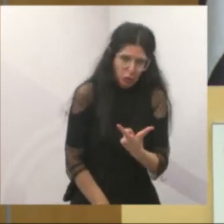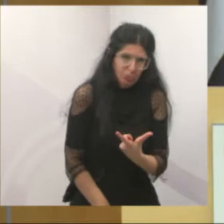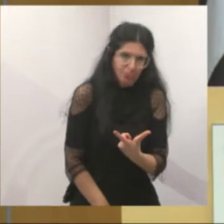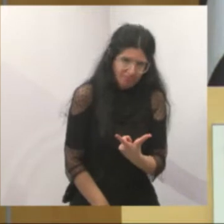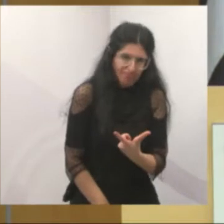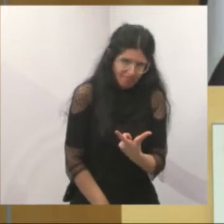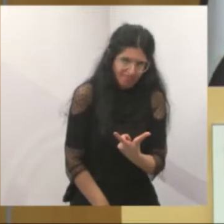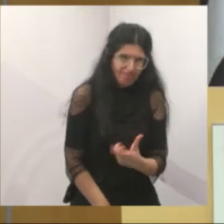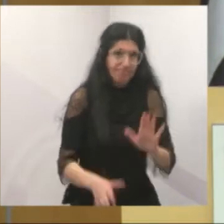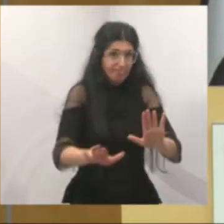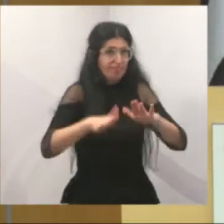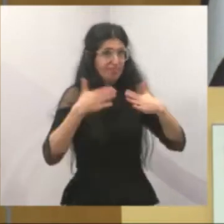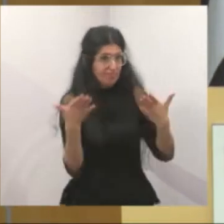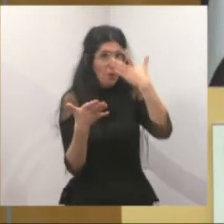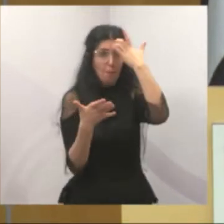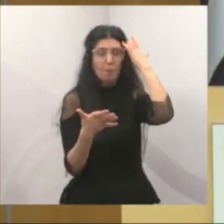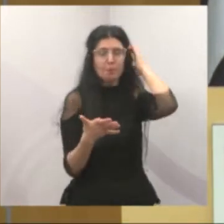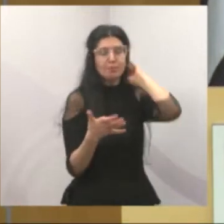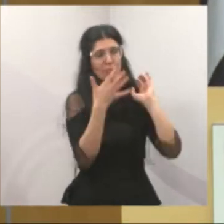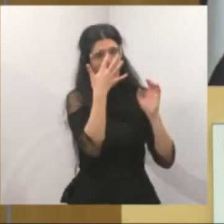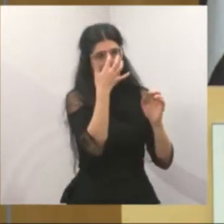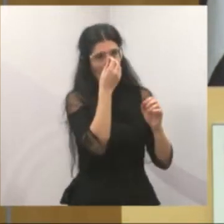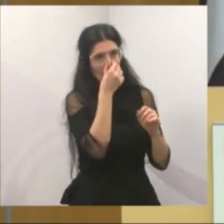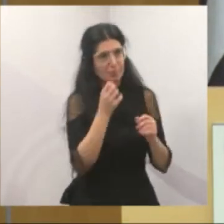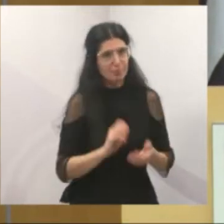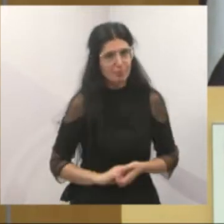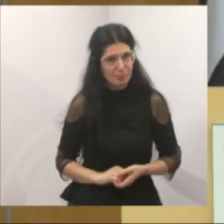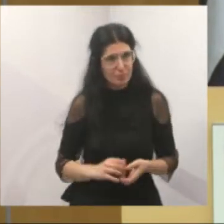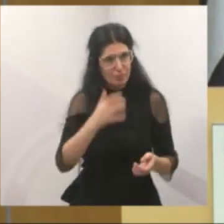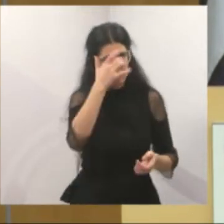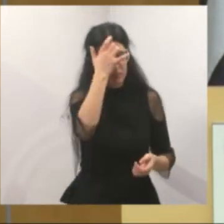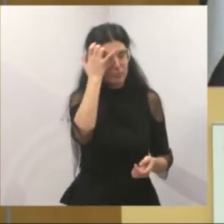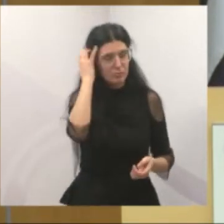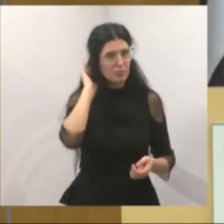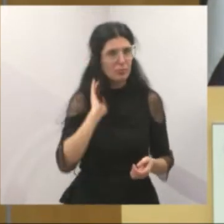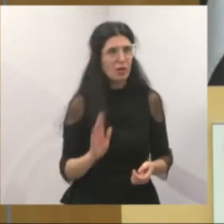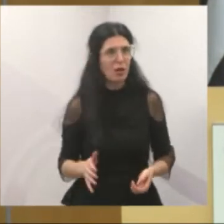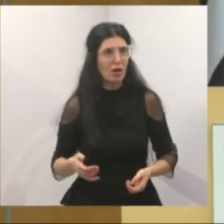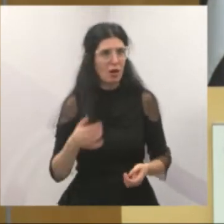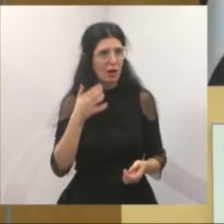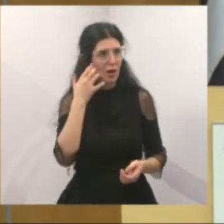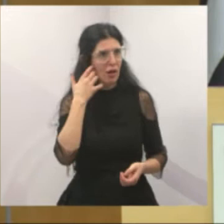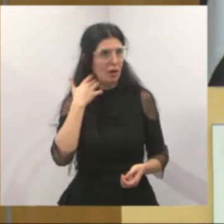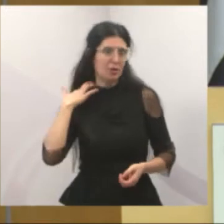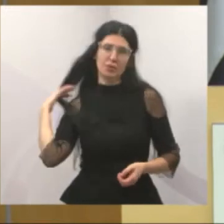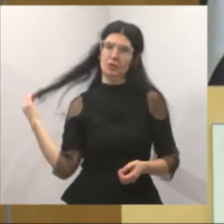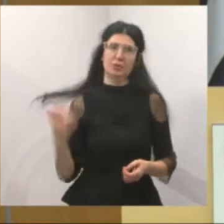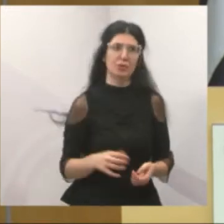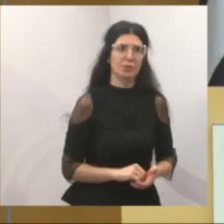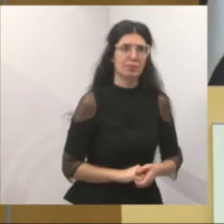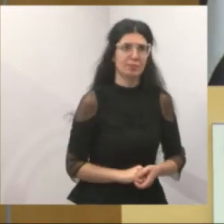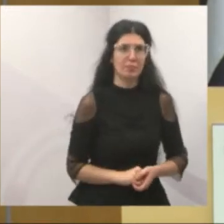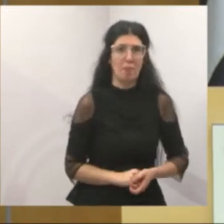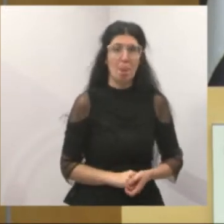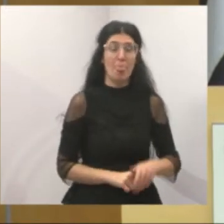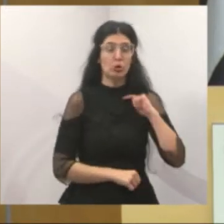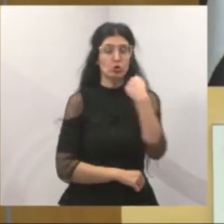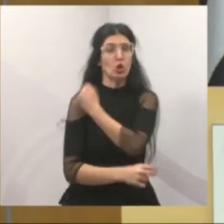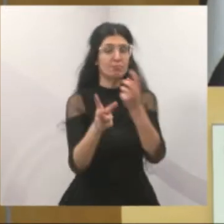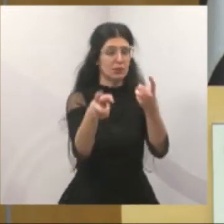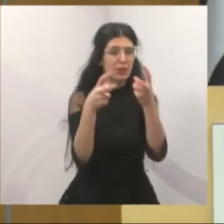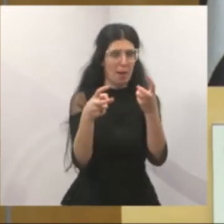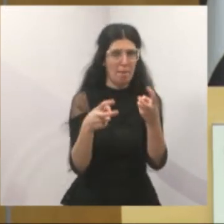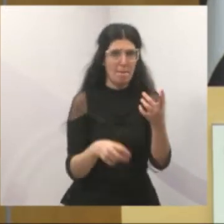E aí, fazendo um momento que praticamente a gente está vendo que não vai precisar nem usar.